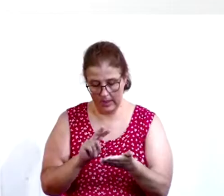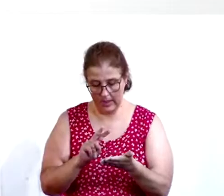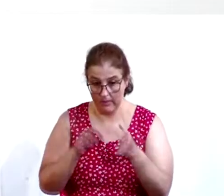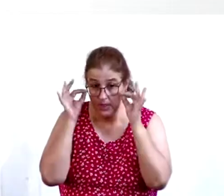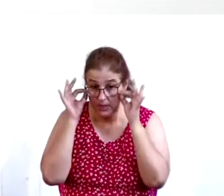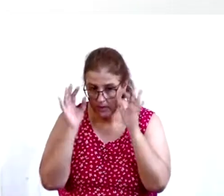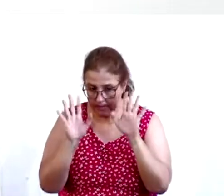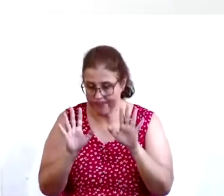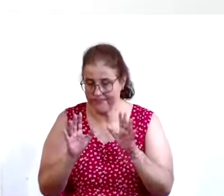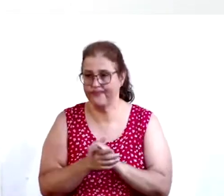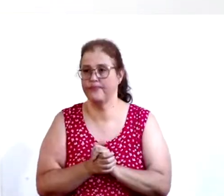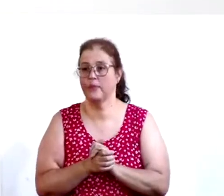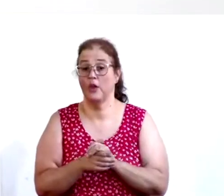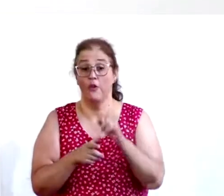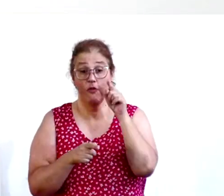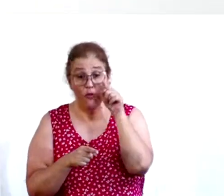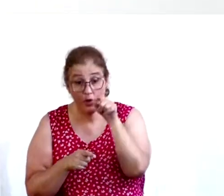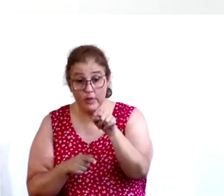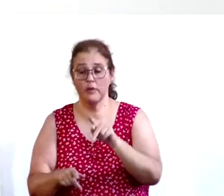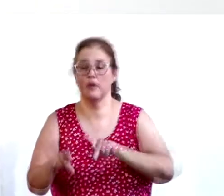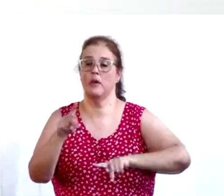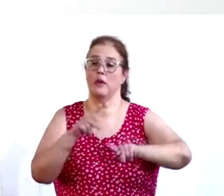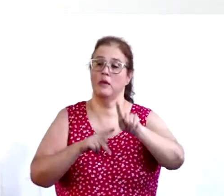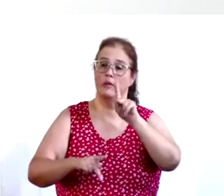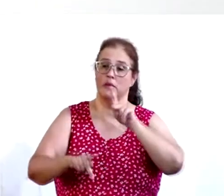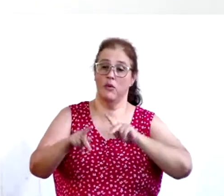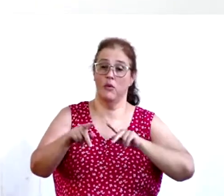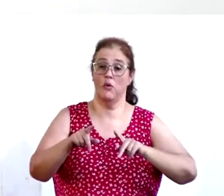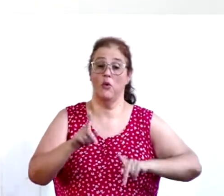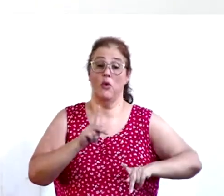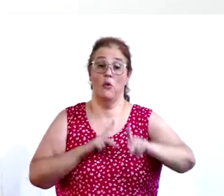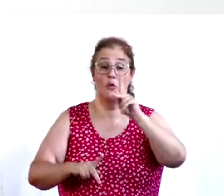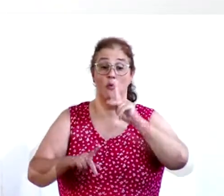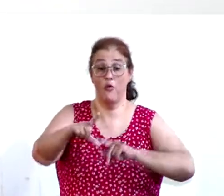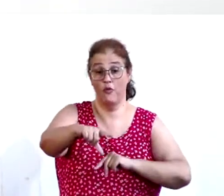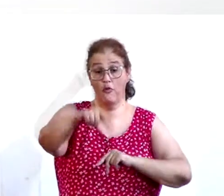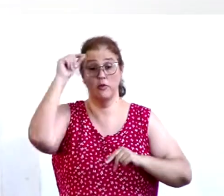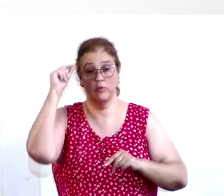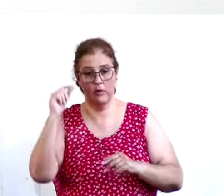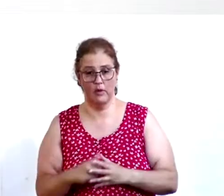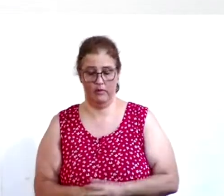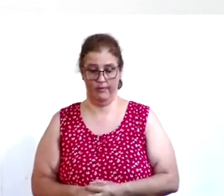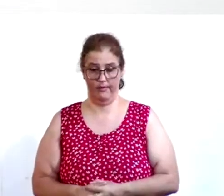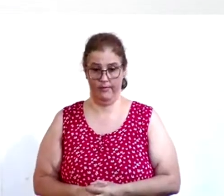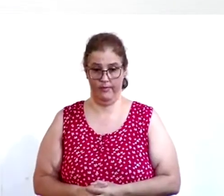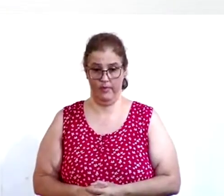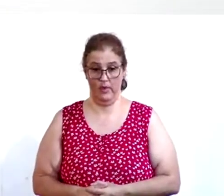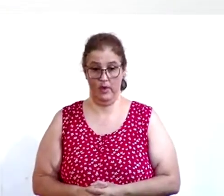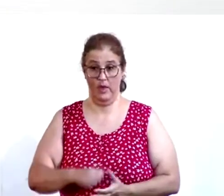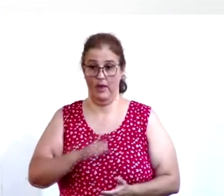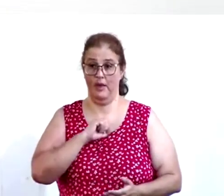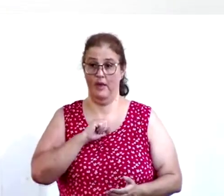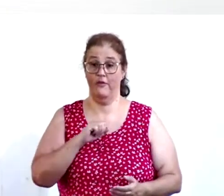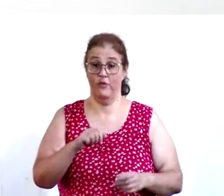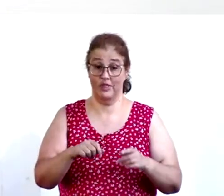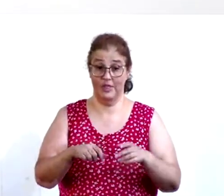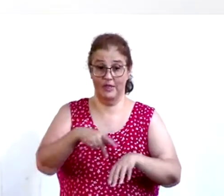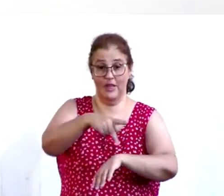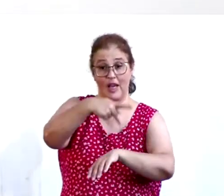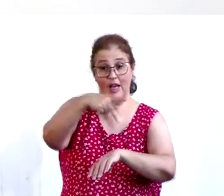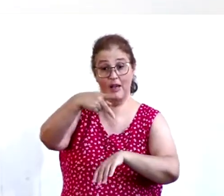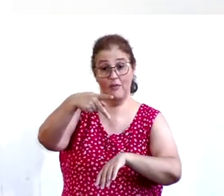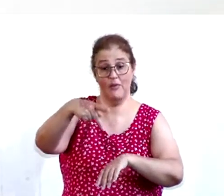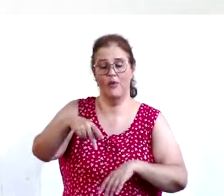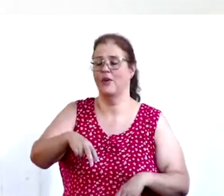Vós, porém, sois raça eleita. Vós, porém, sois raça